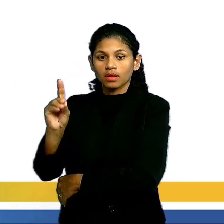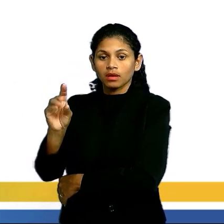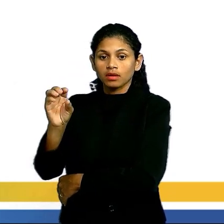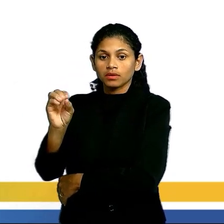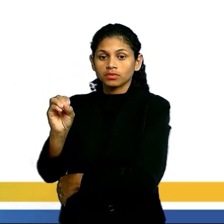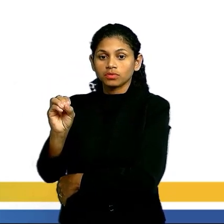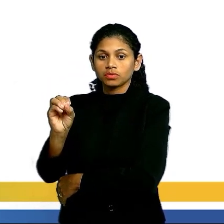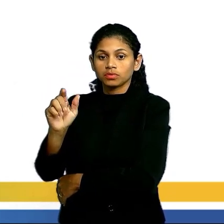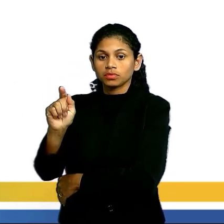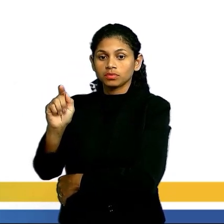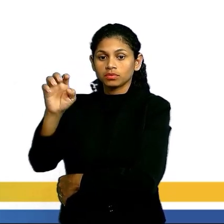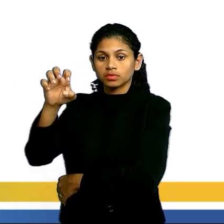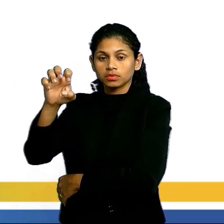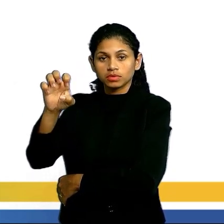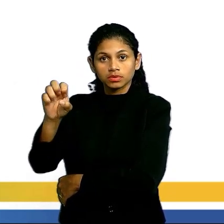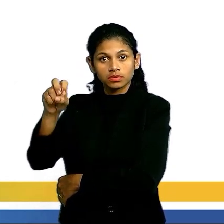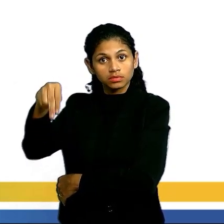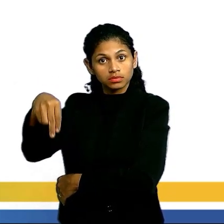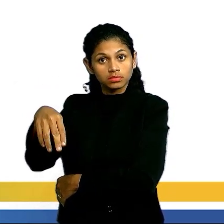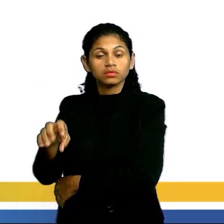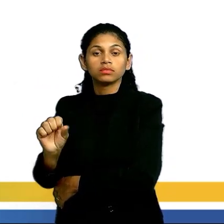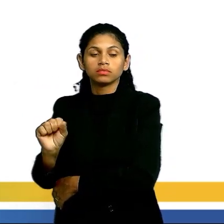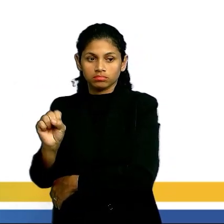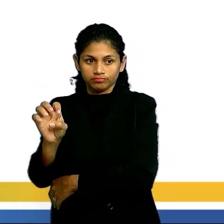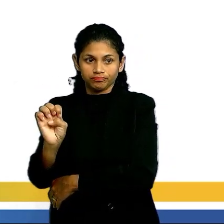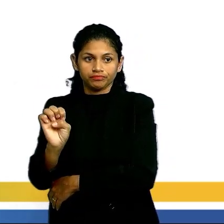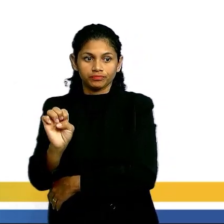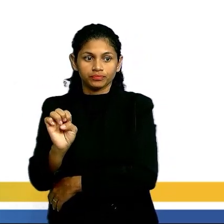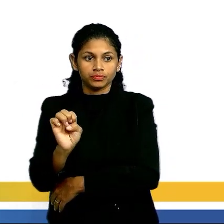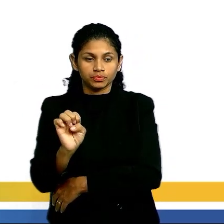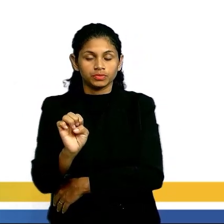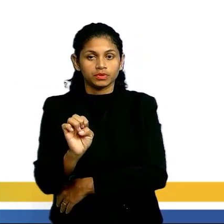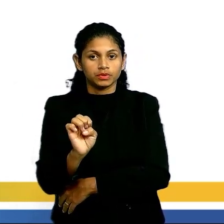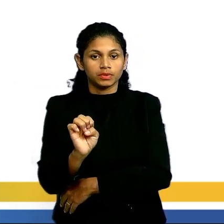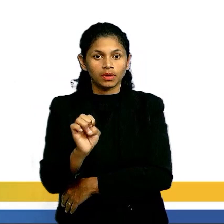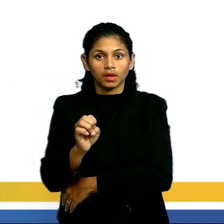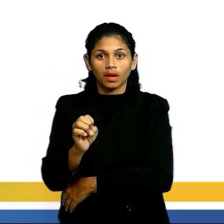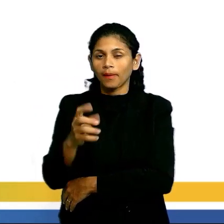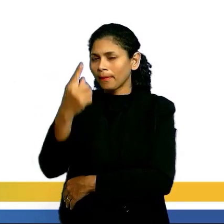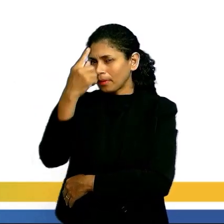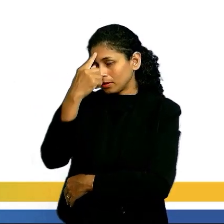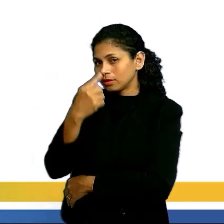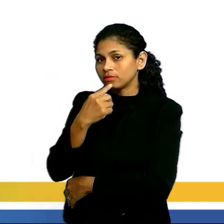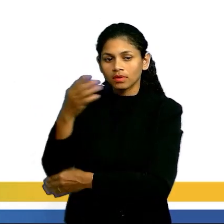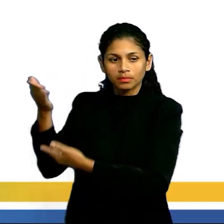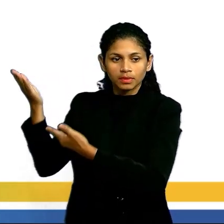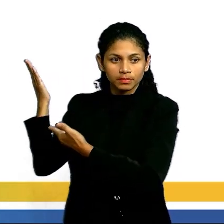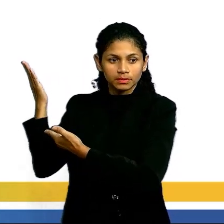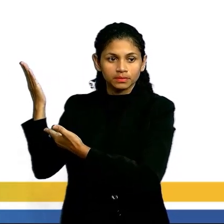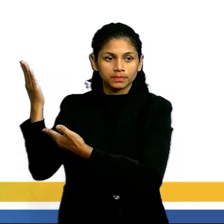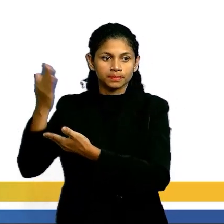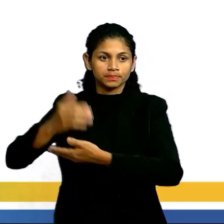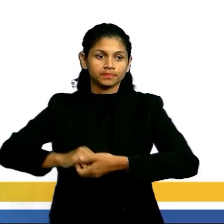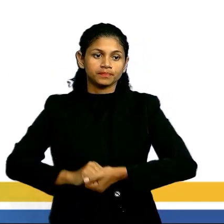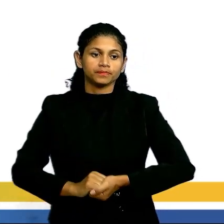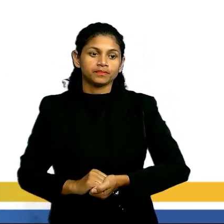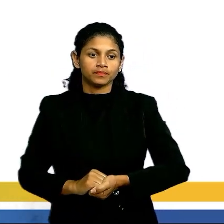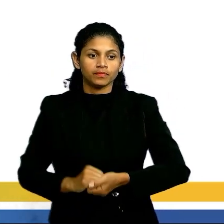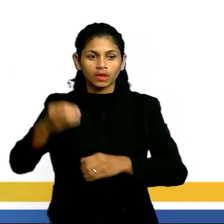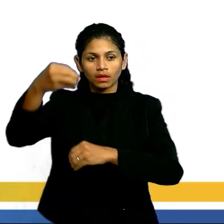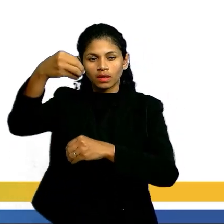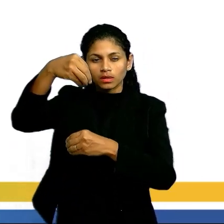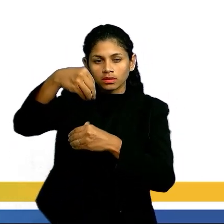A anagênese, pessoal, é um processo todinho, né, ó. Acontece por mutação, recombinação gênica, é mais demorado. Dentro